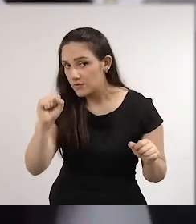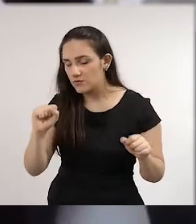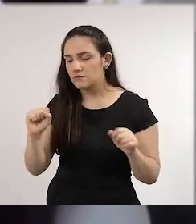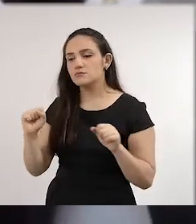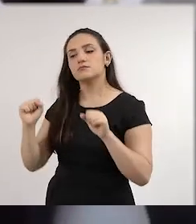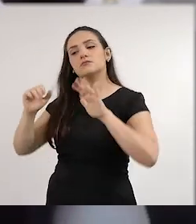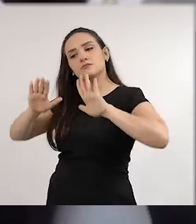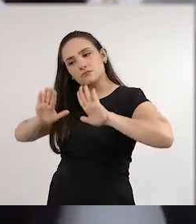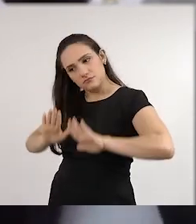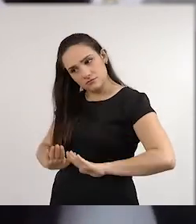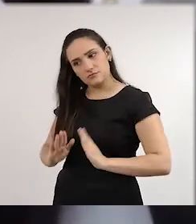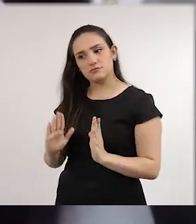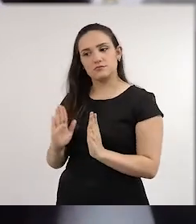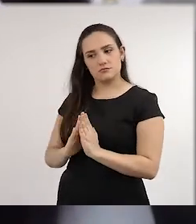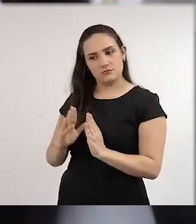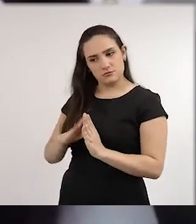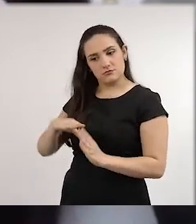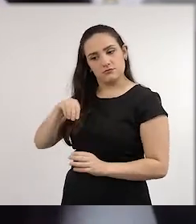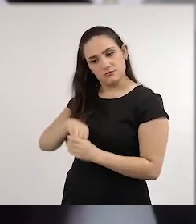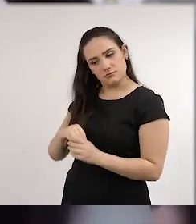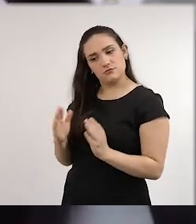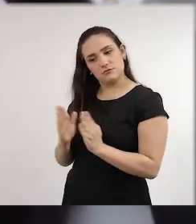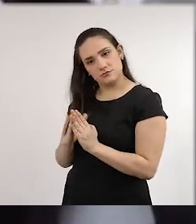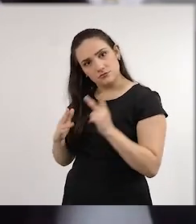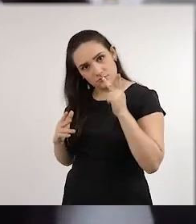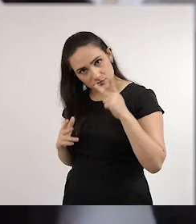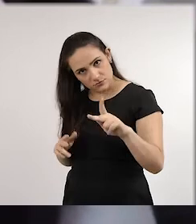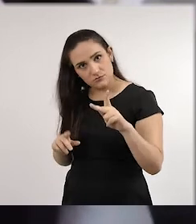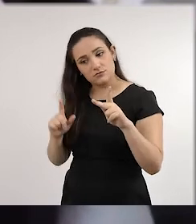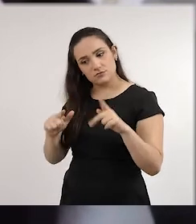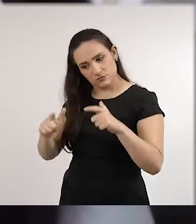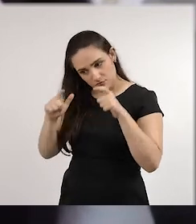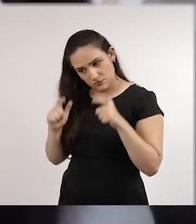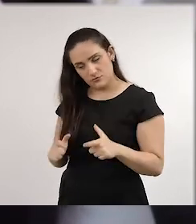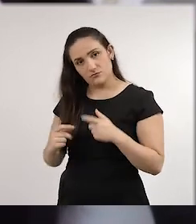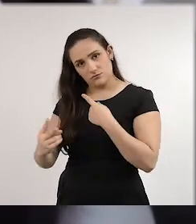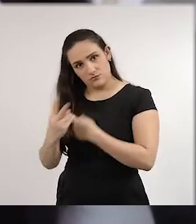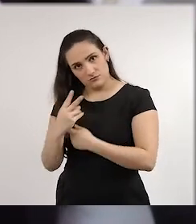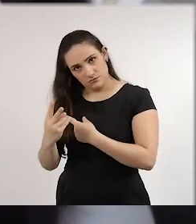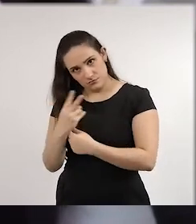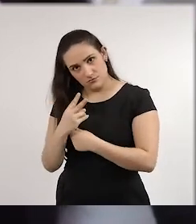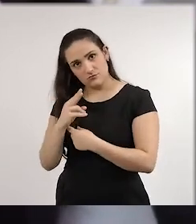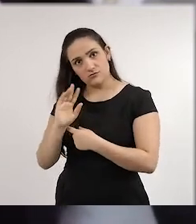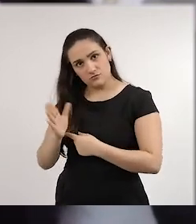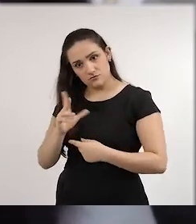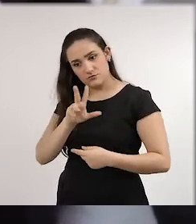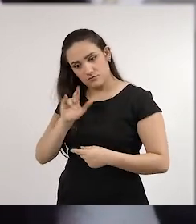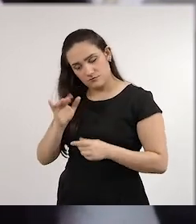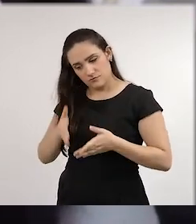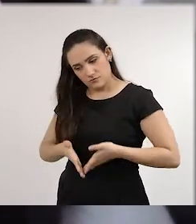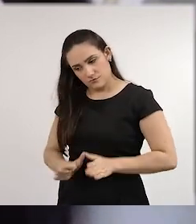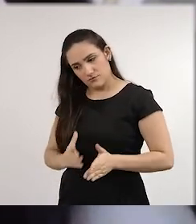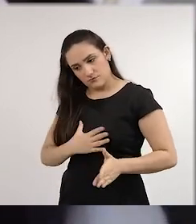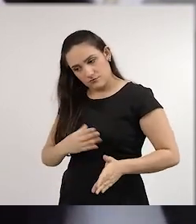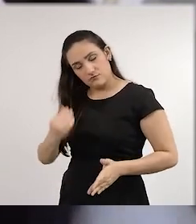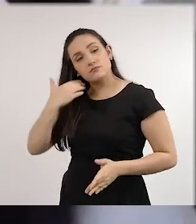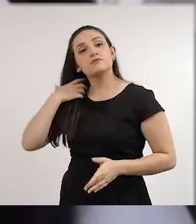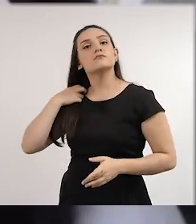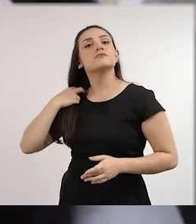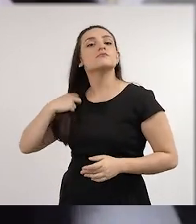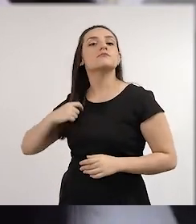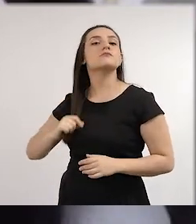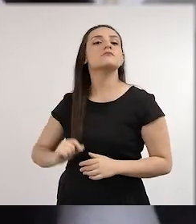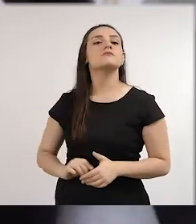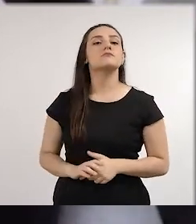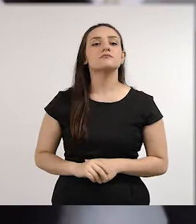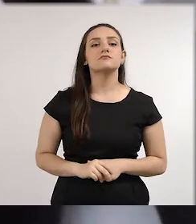sua casa, que é o lugar que você está preparando para a chegada do seu filho, da sua filha. Então, aprenda a